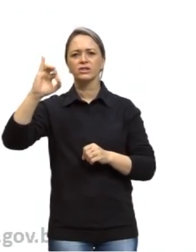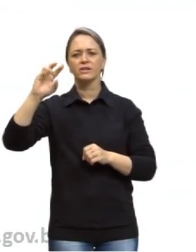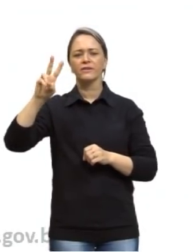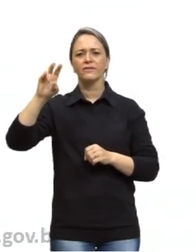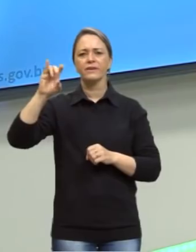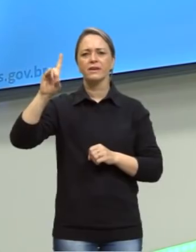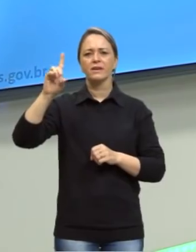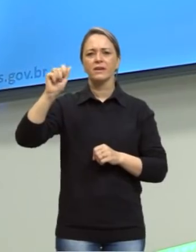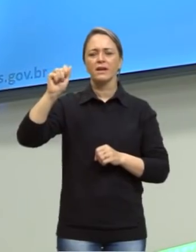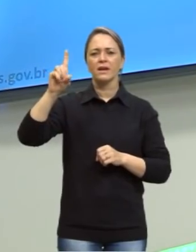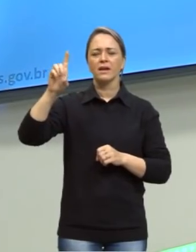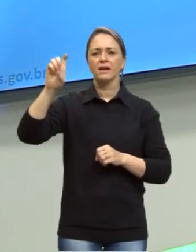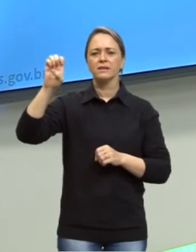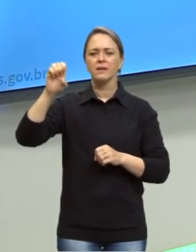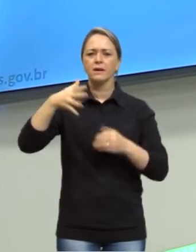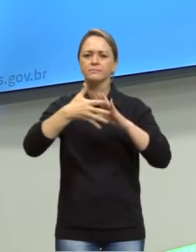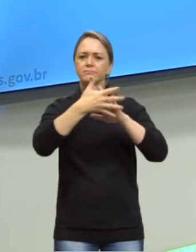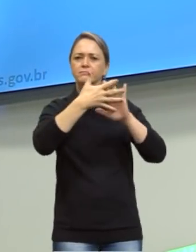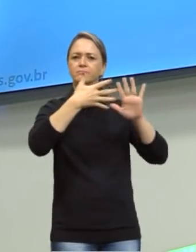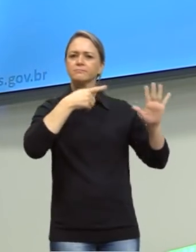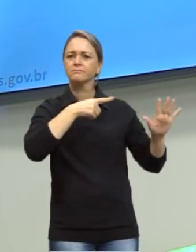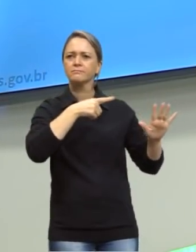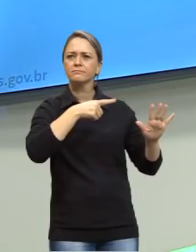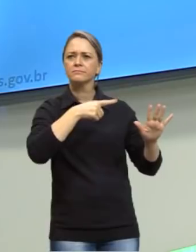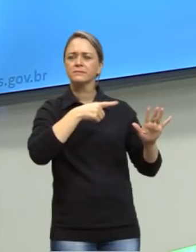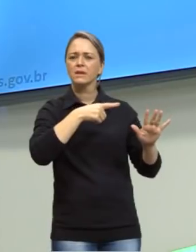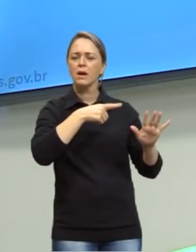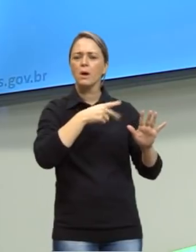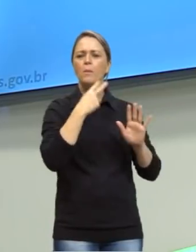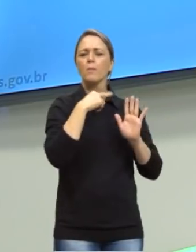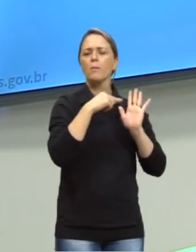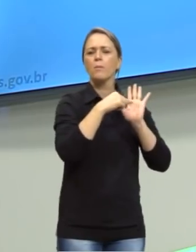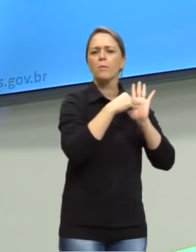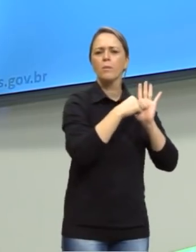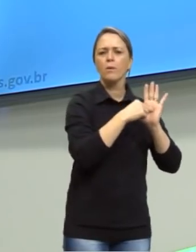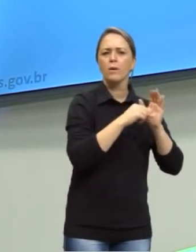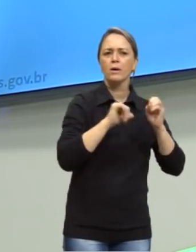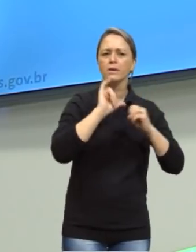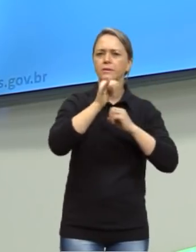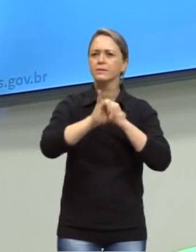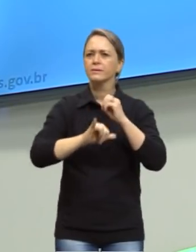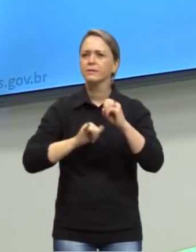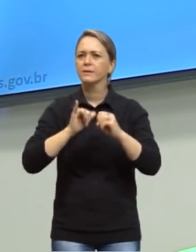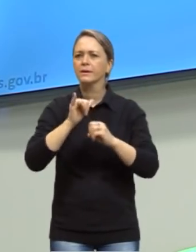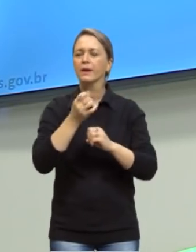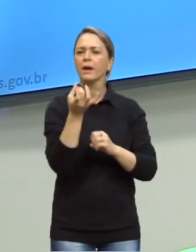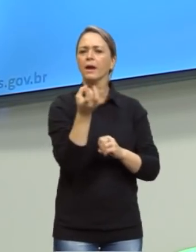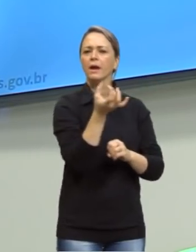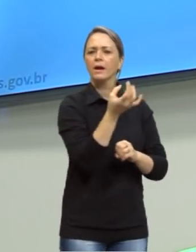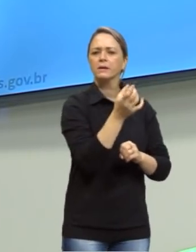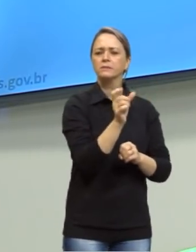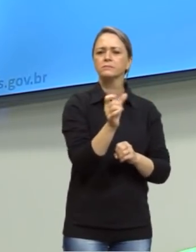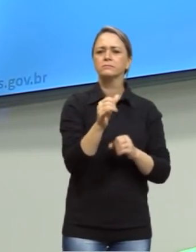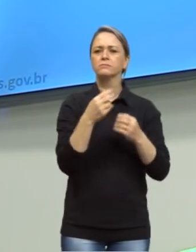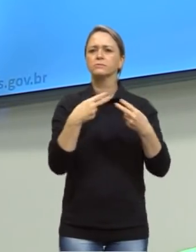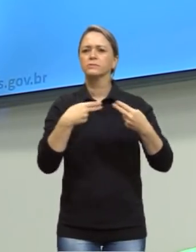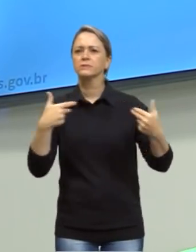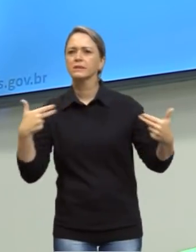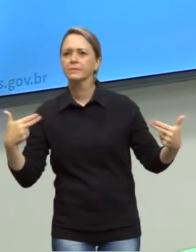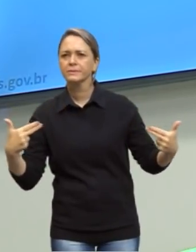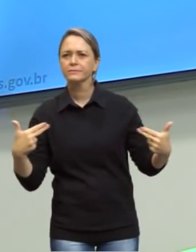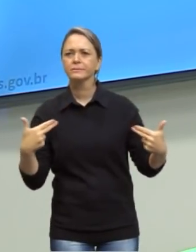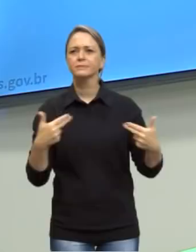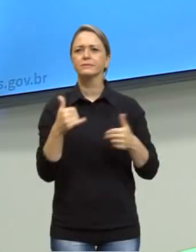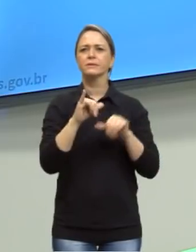aula essa tabela ela traz a eletronegatividade de cada um dos elementos só que o que que acontece